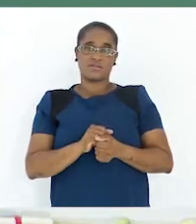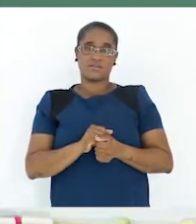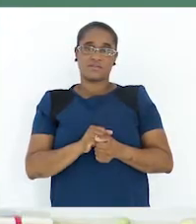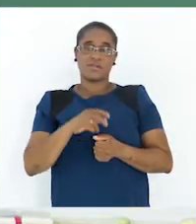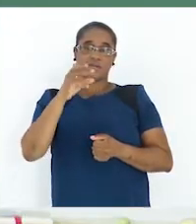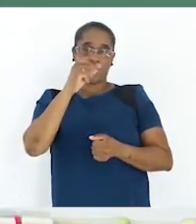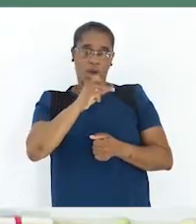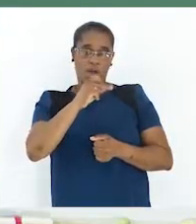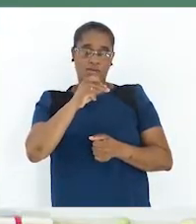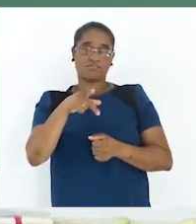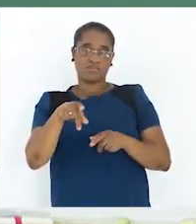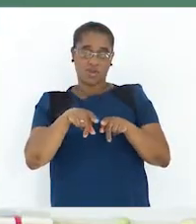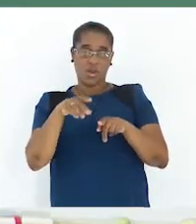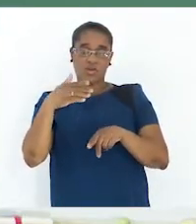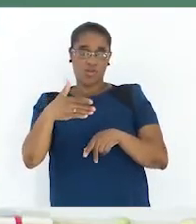o A, que é 1,